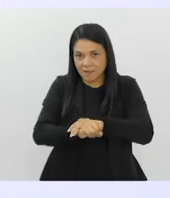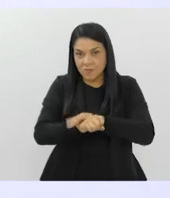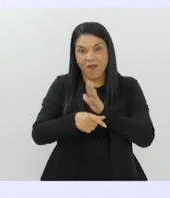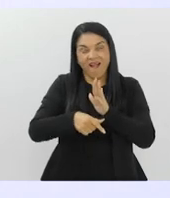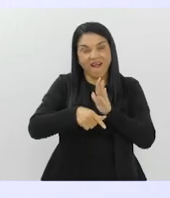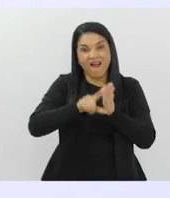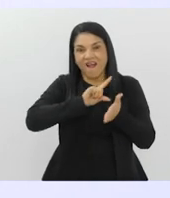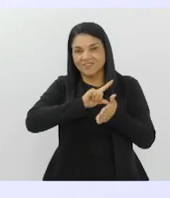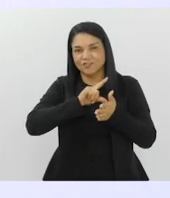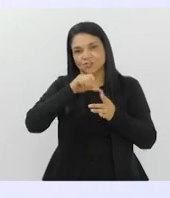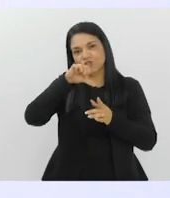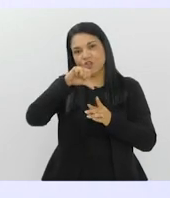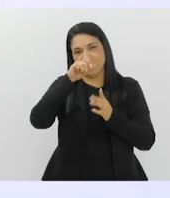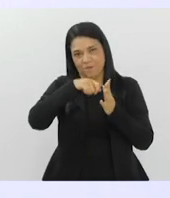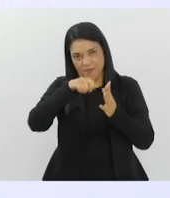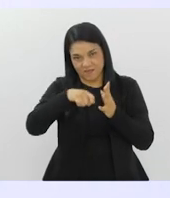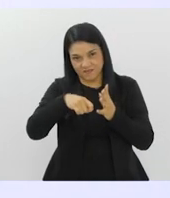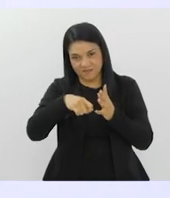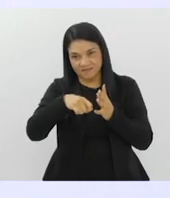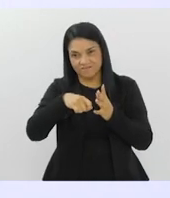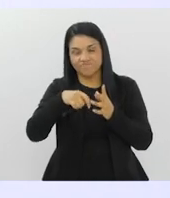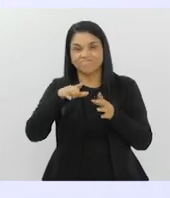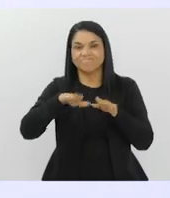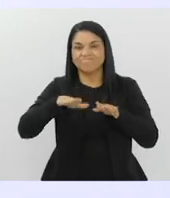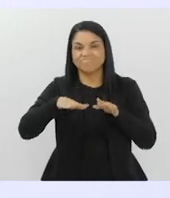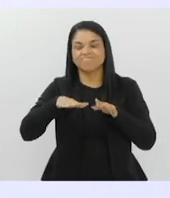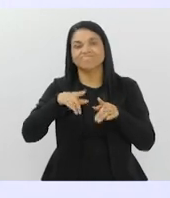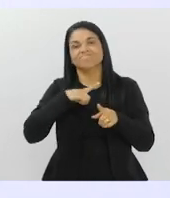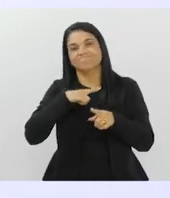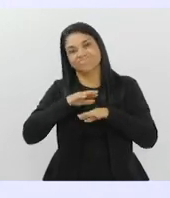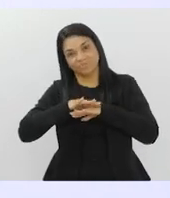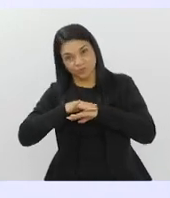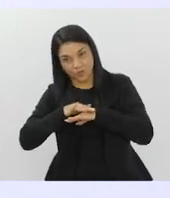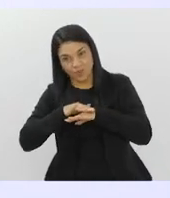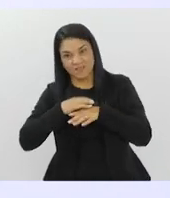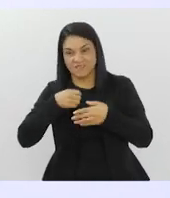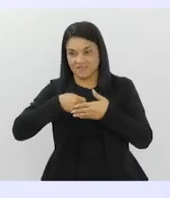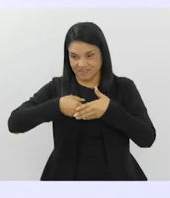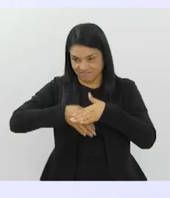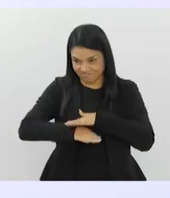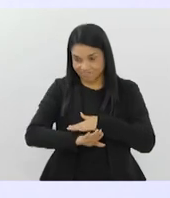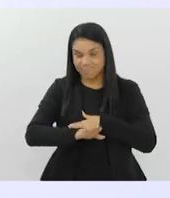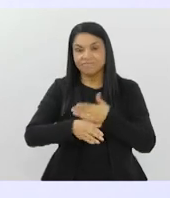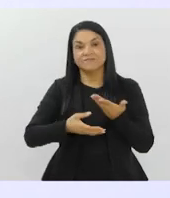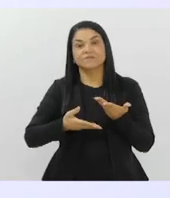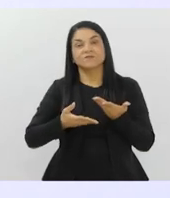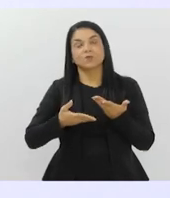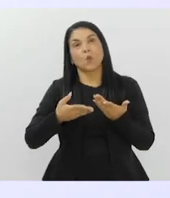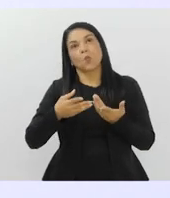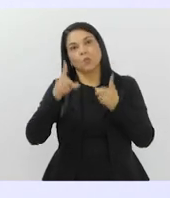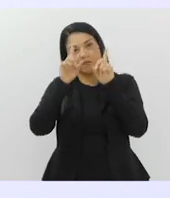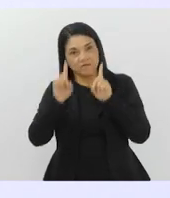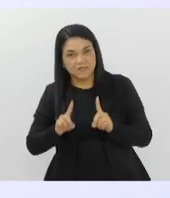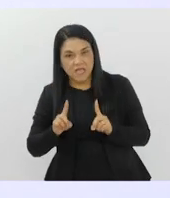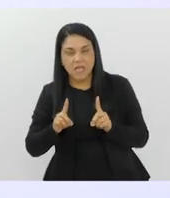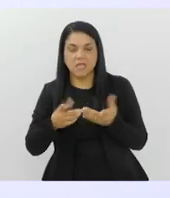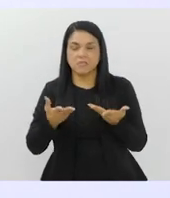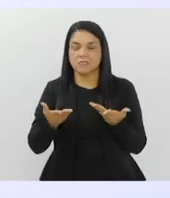antes da hora, nasceu talvez portador de uma patologia, talvez portador ali de uma deficiência, de uma má